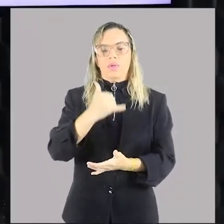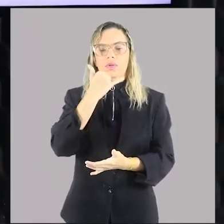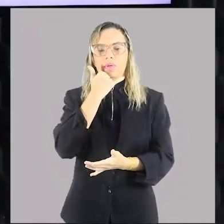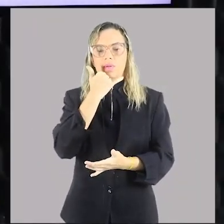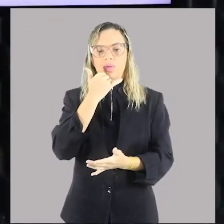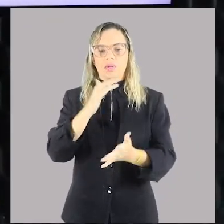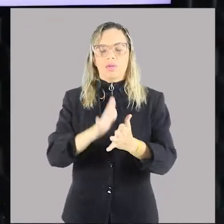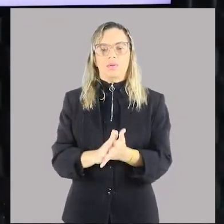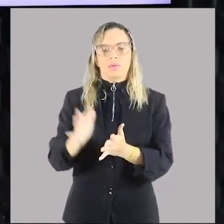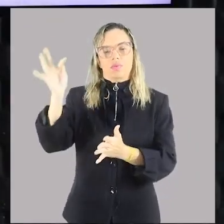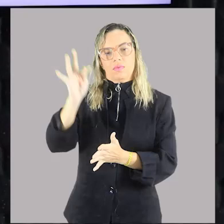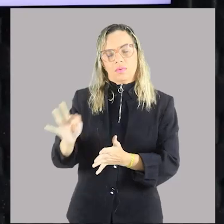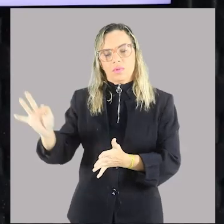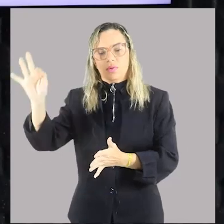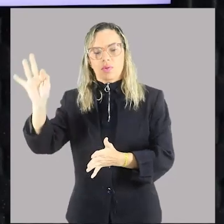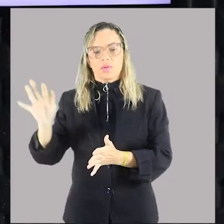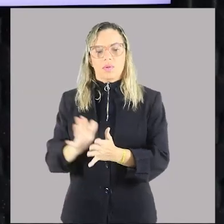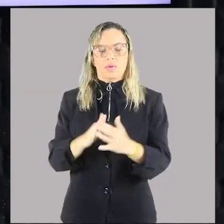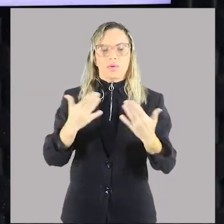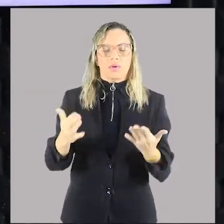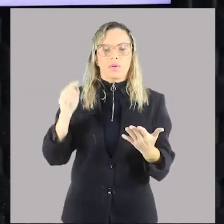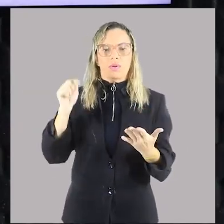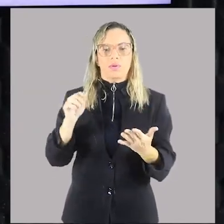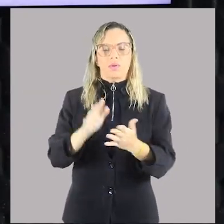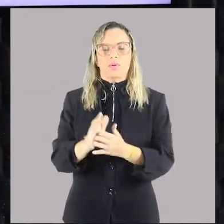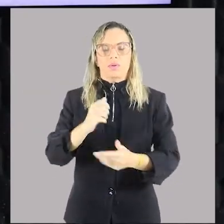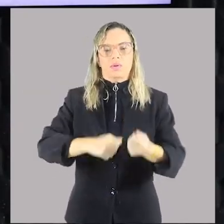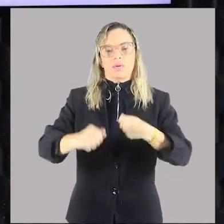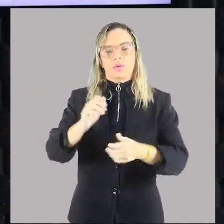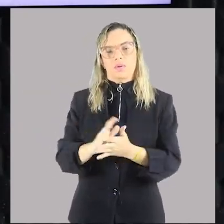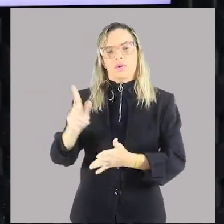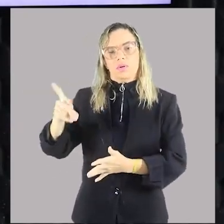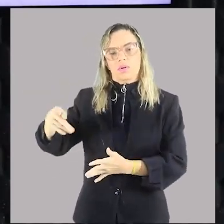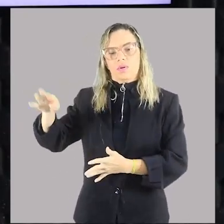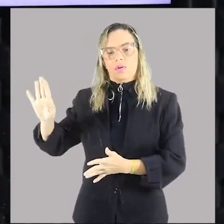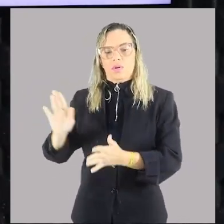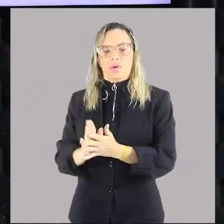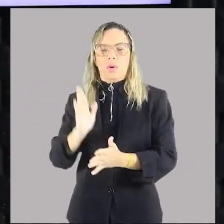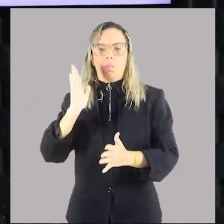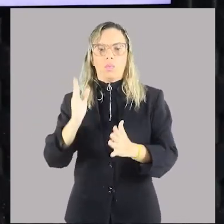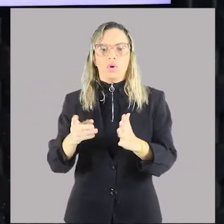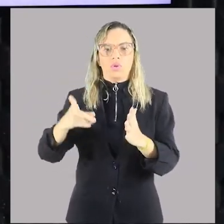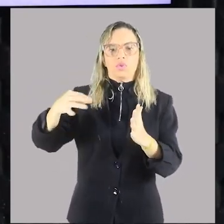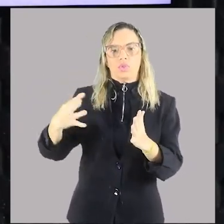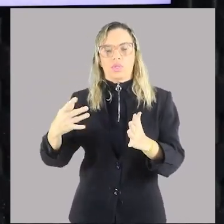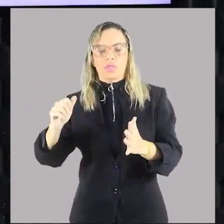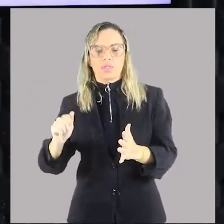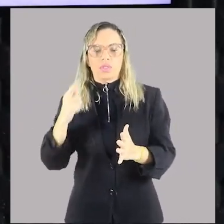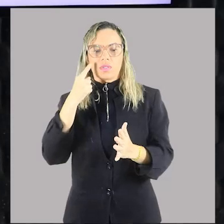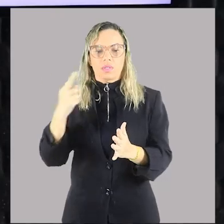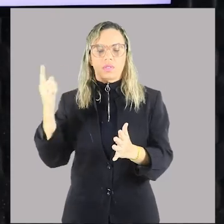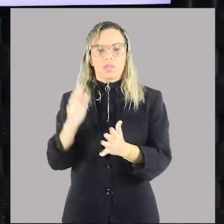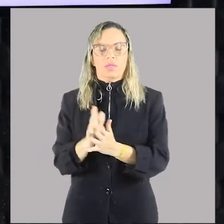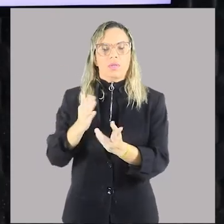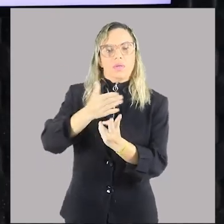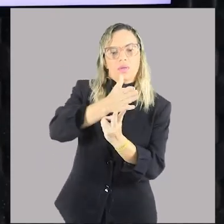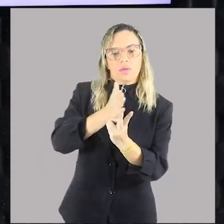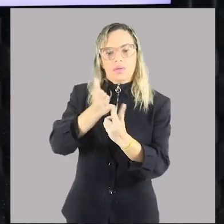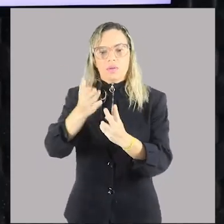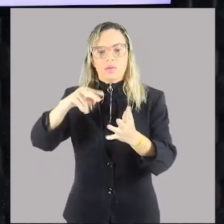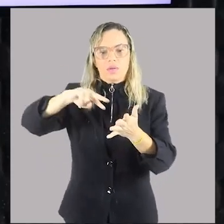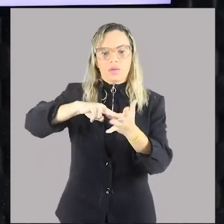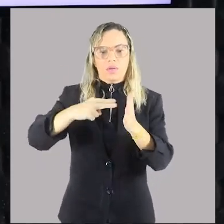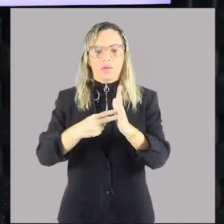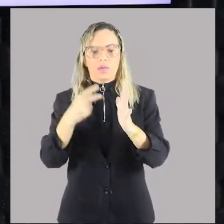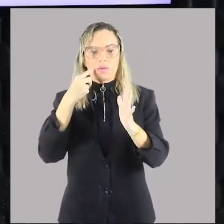das entidades federativas, ou seja, da administração pública direta. Há um duplo sentido nessa administração.